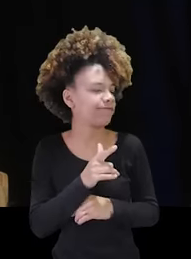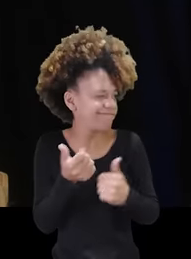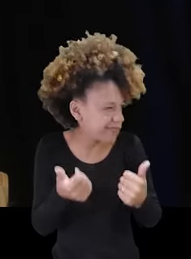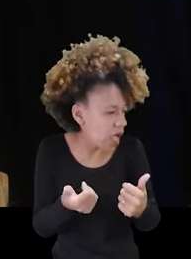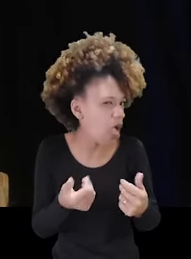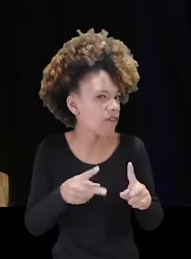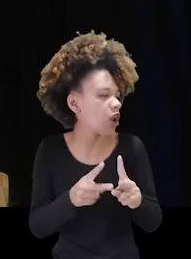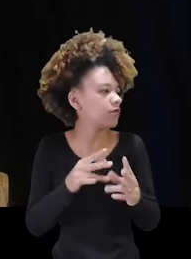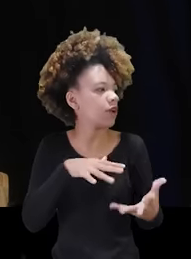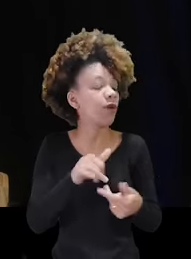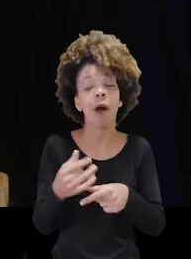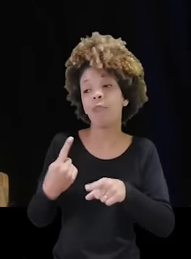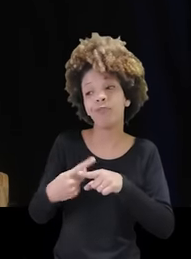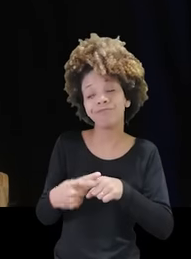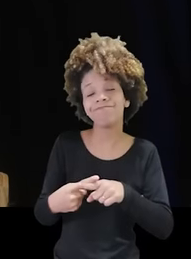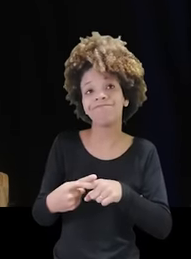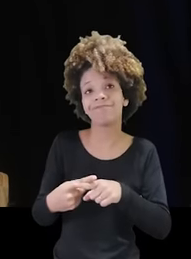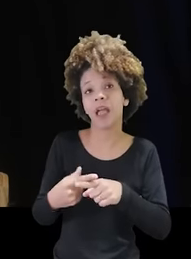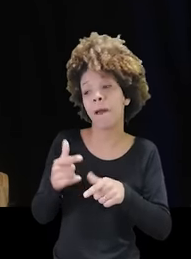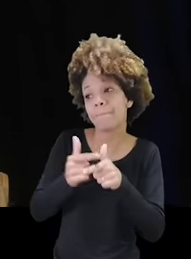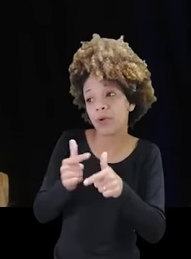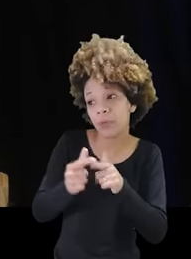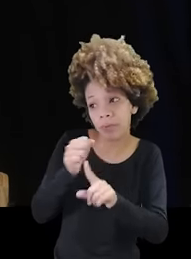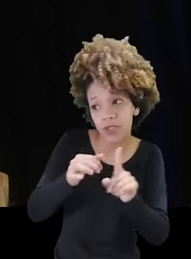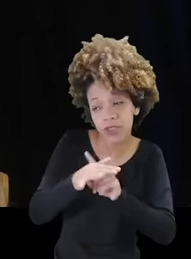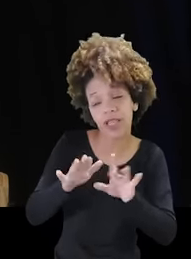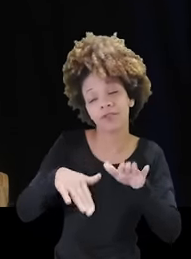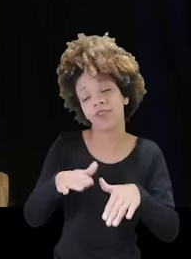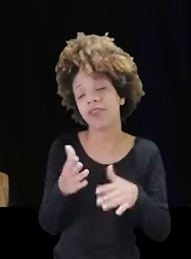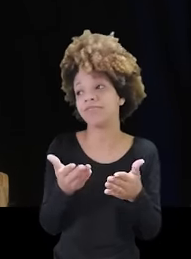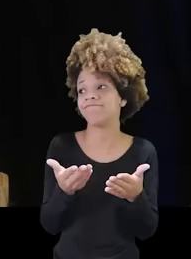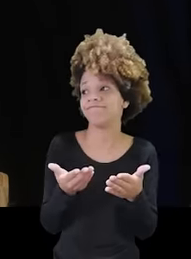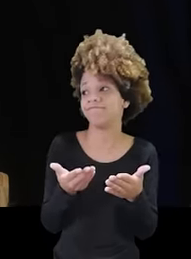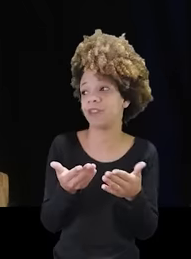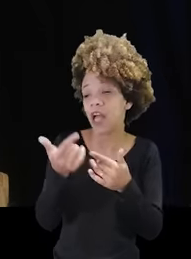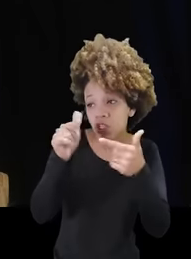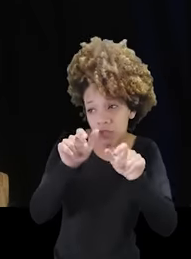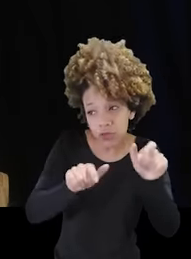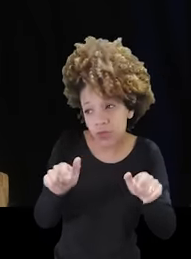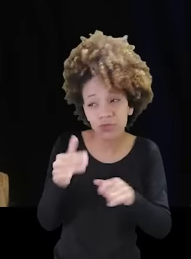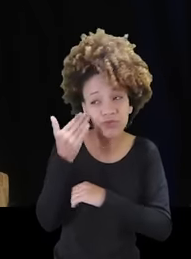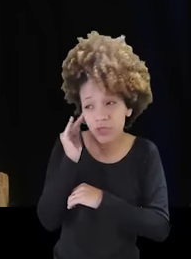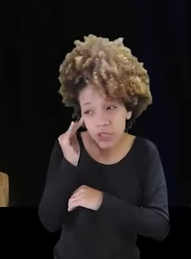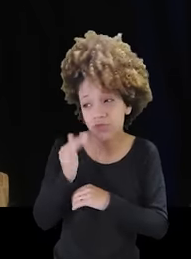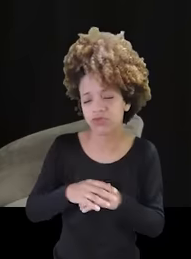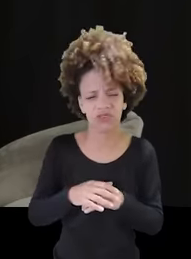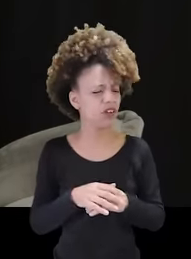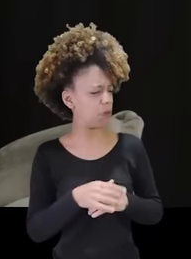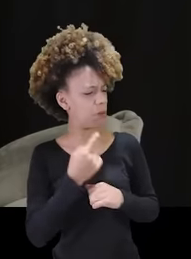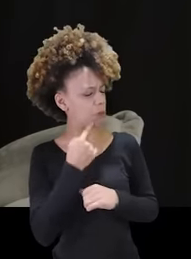e algo muito que são problemas sociais que talvez as outras pessoas do mundo não vão entender